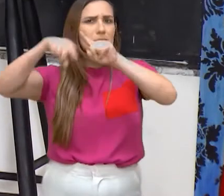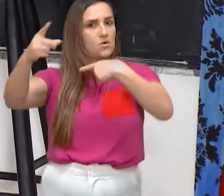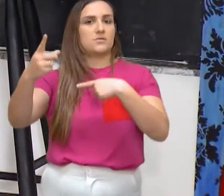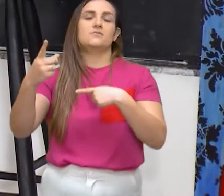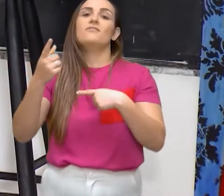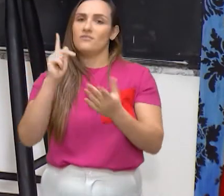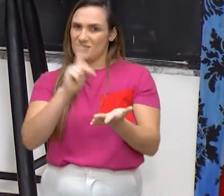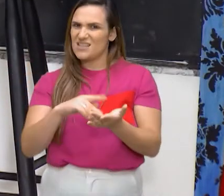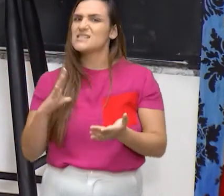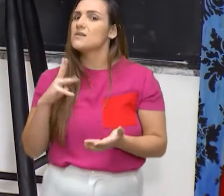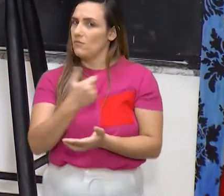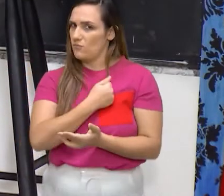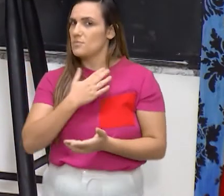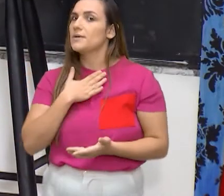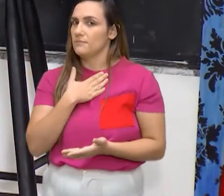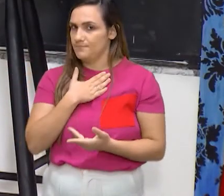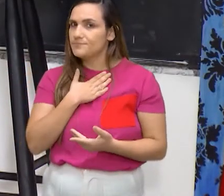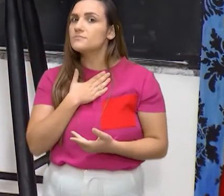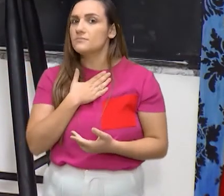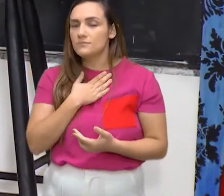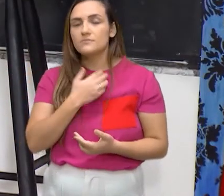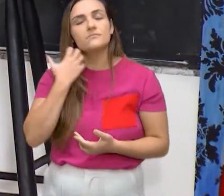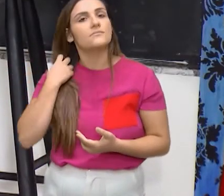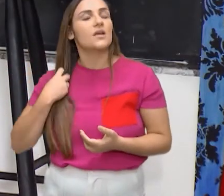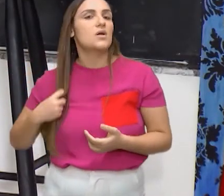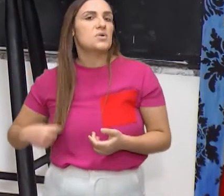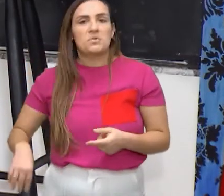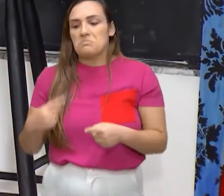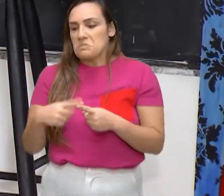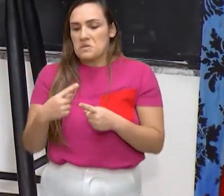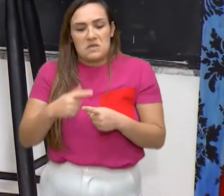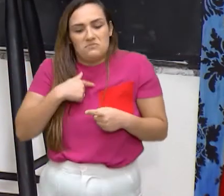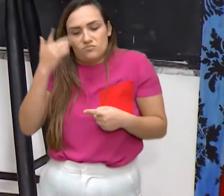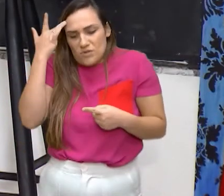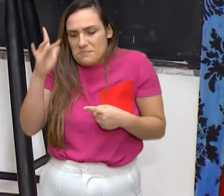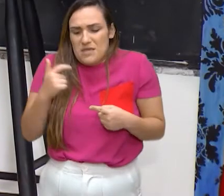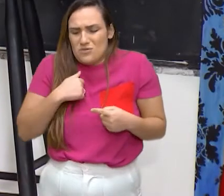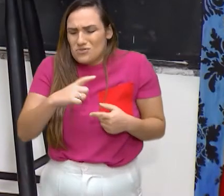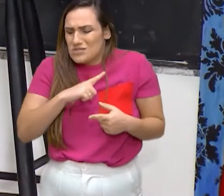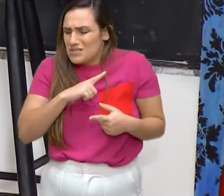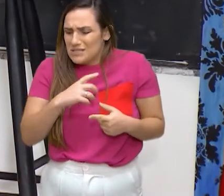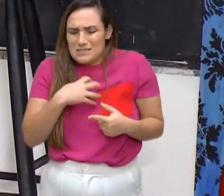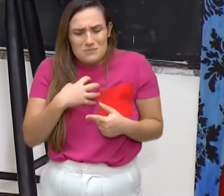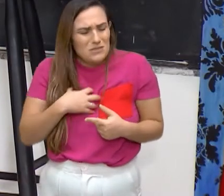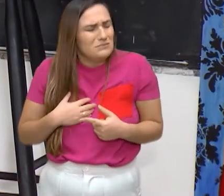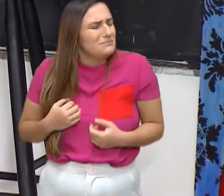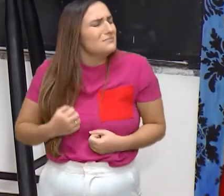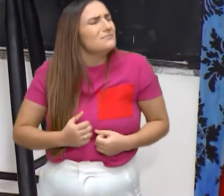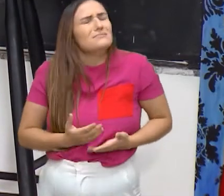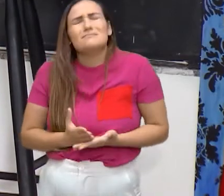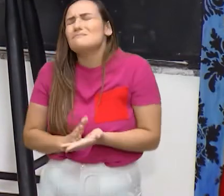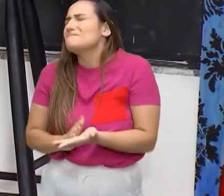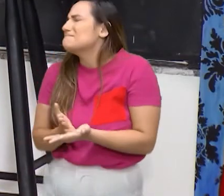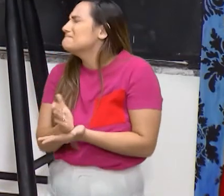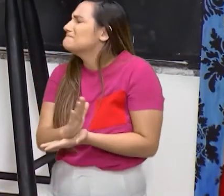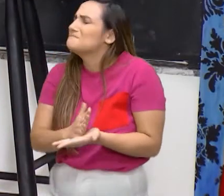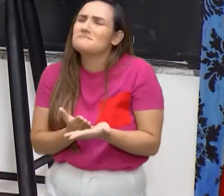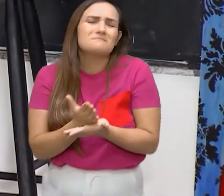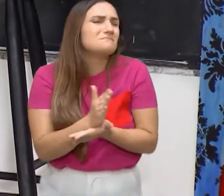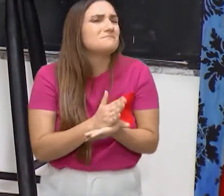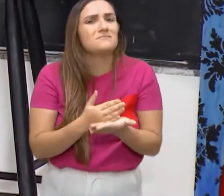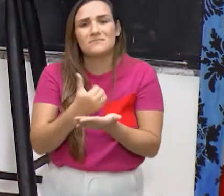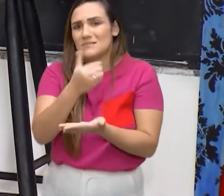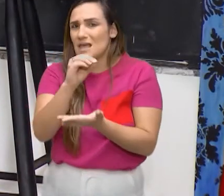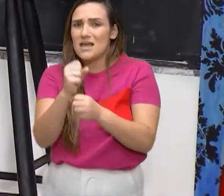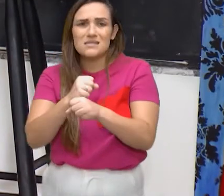essas tragédias, foi algo que me resgatou mesmo, assim, porque até então eu não sabia como extravasar essa dor e